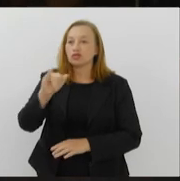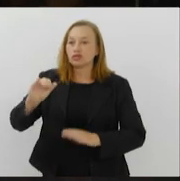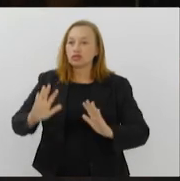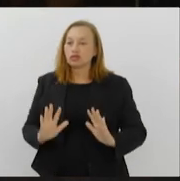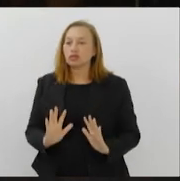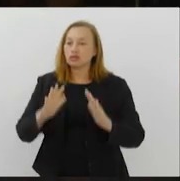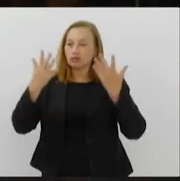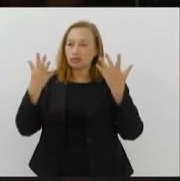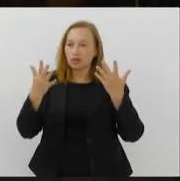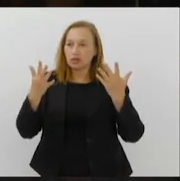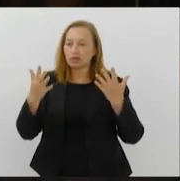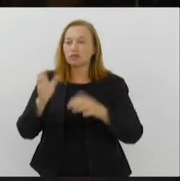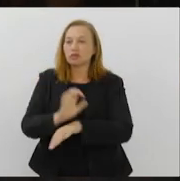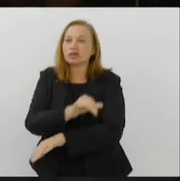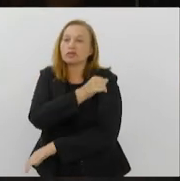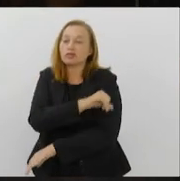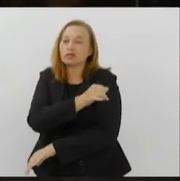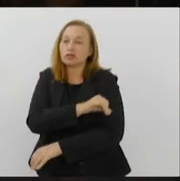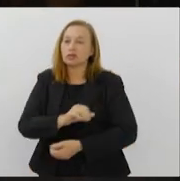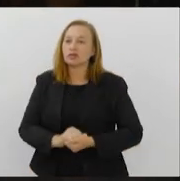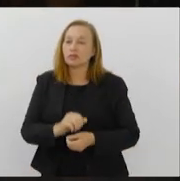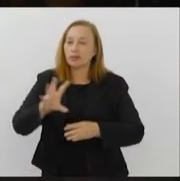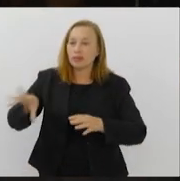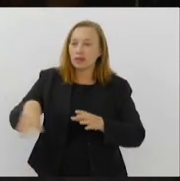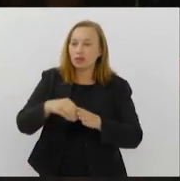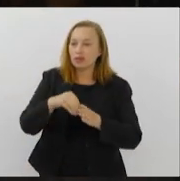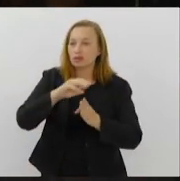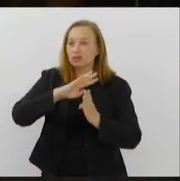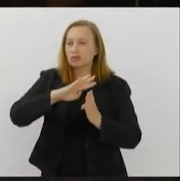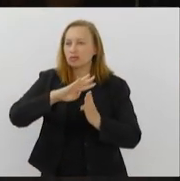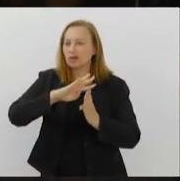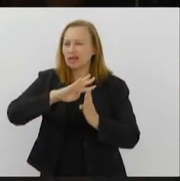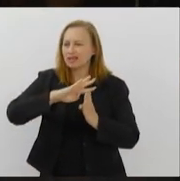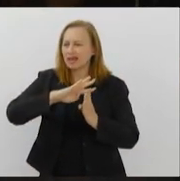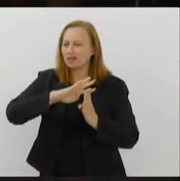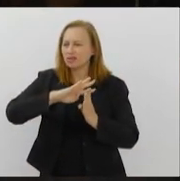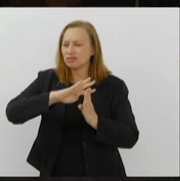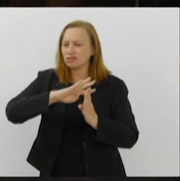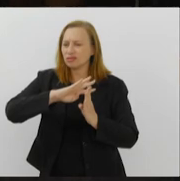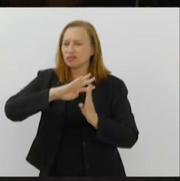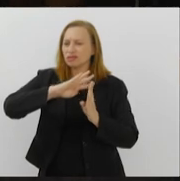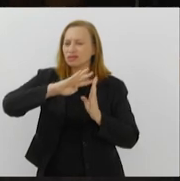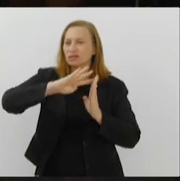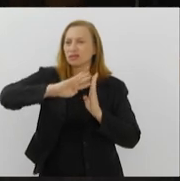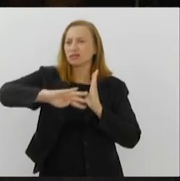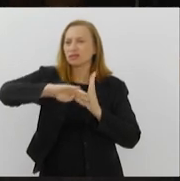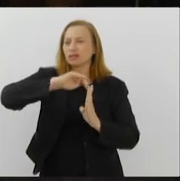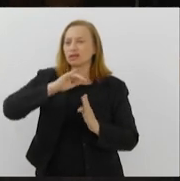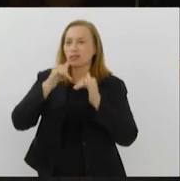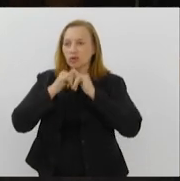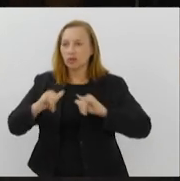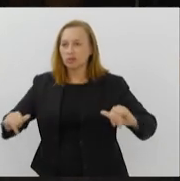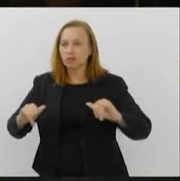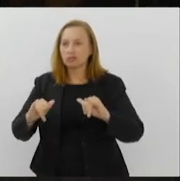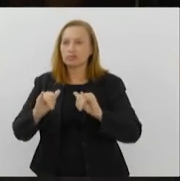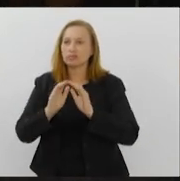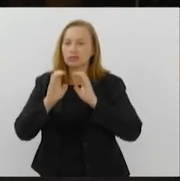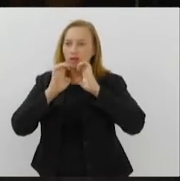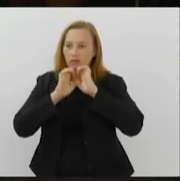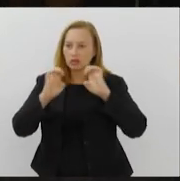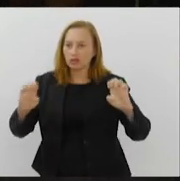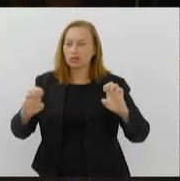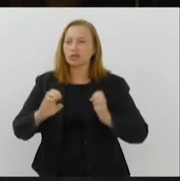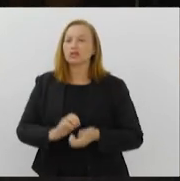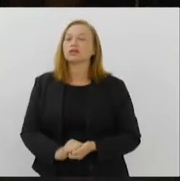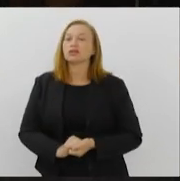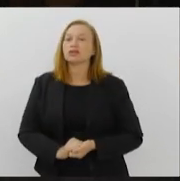comemorativas no Estado do Rio de Janeiro, para incluir no calendário oficial o dia da proclamação do Evangelho.